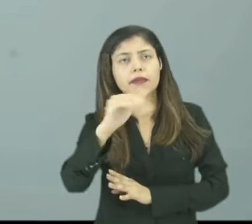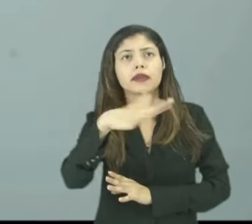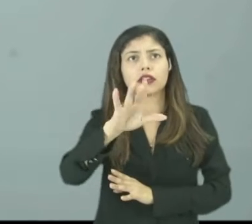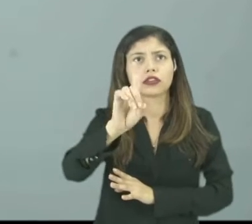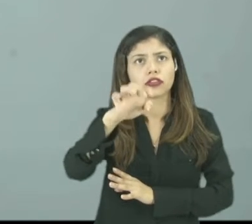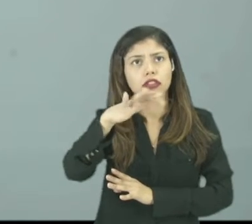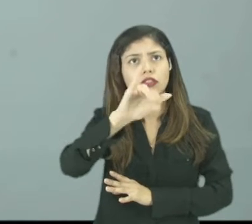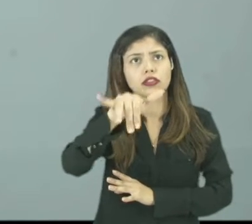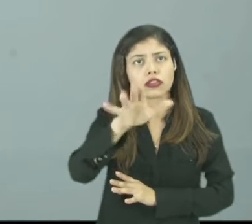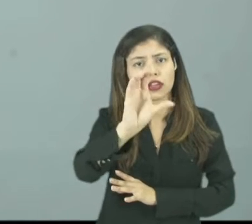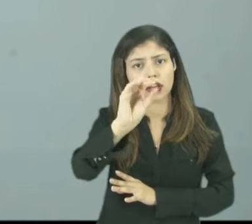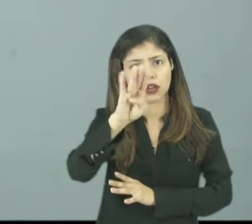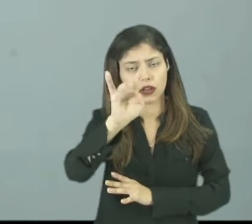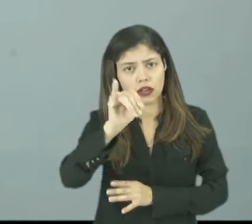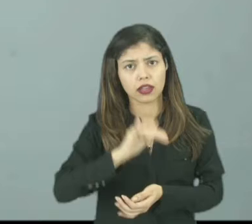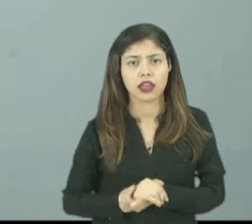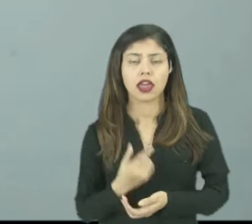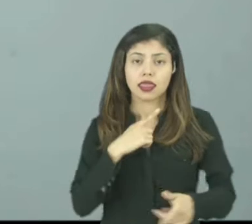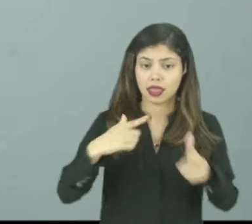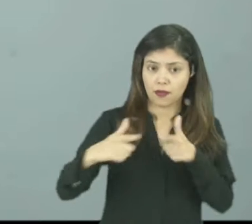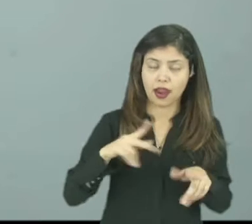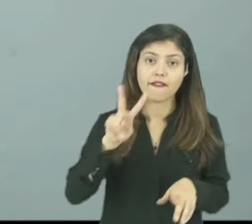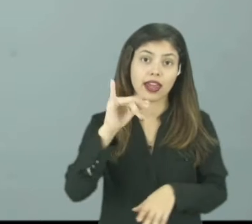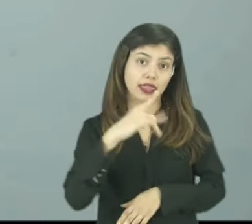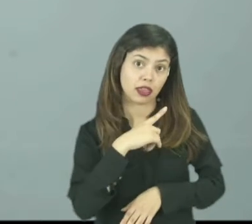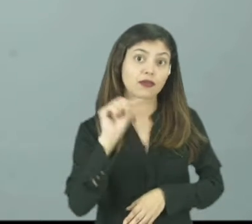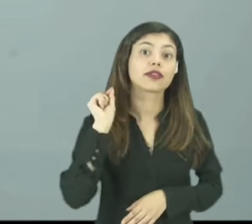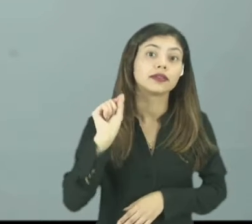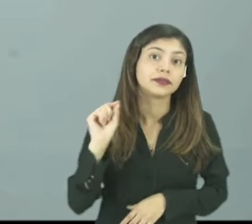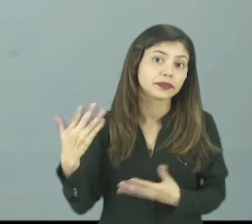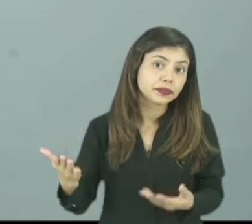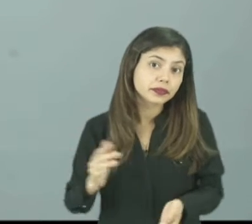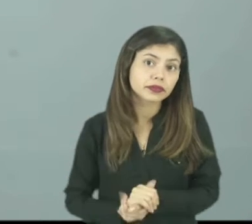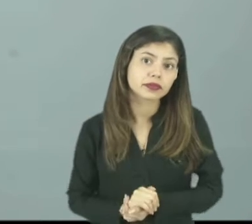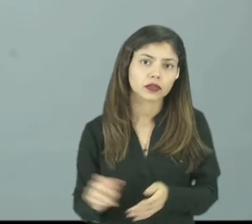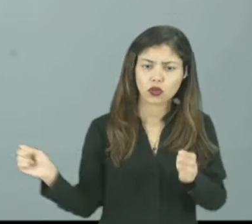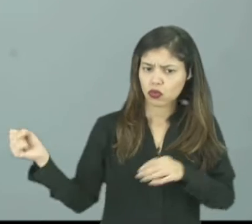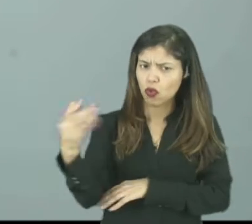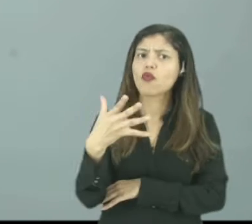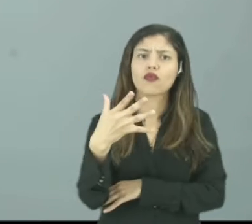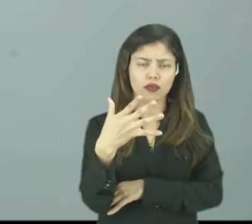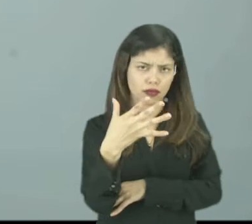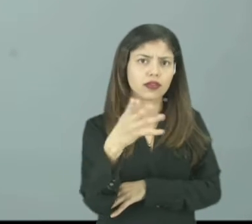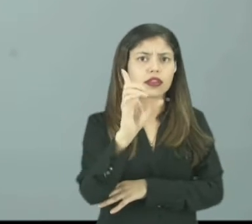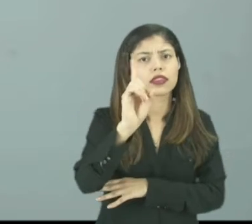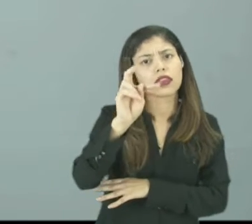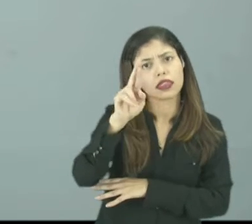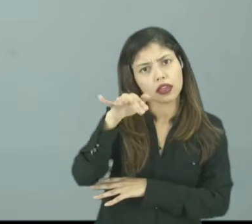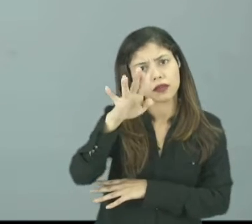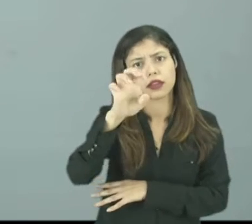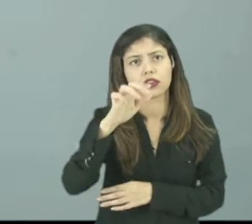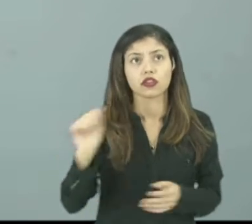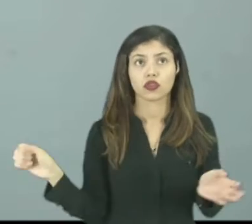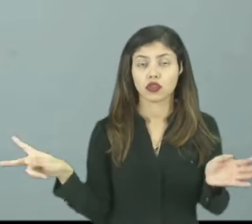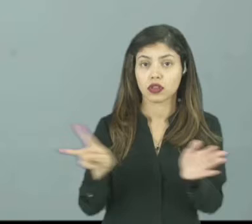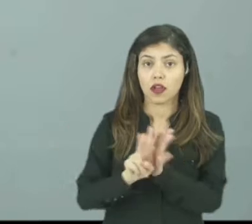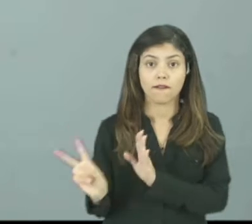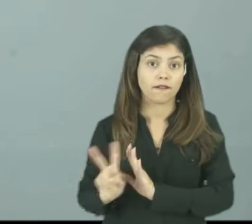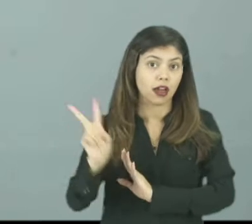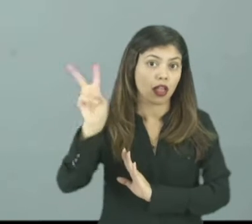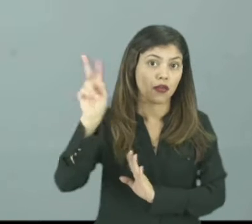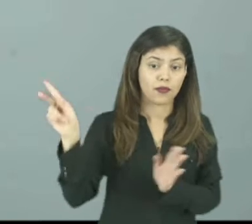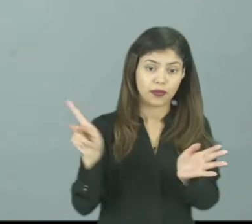elementos e a partir desse trabalhar, você terá um novo determinante, só que o valor absoluto